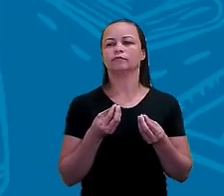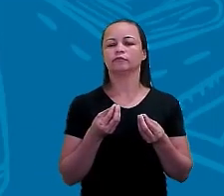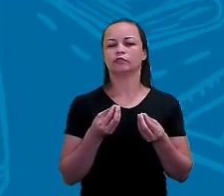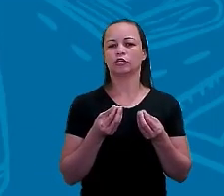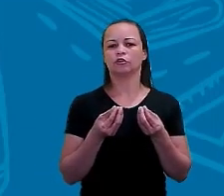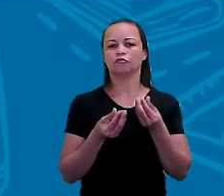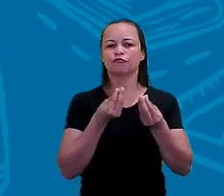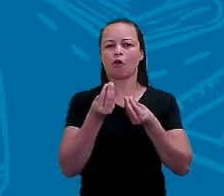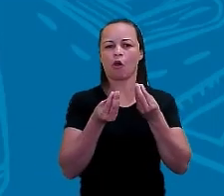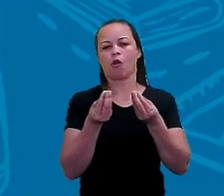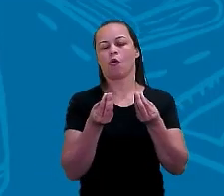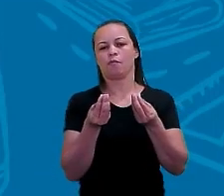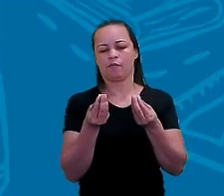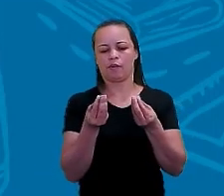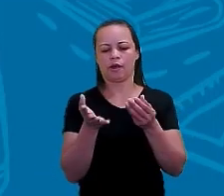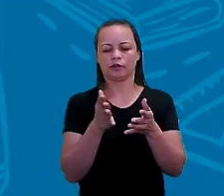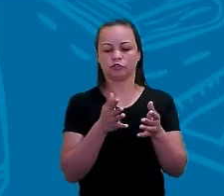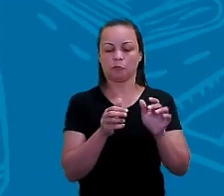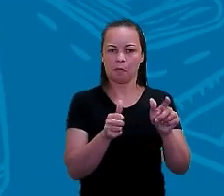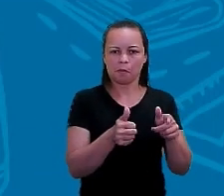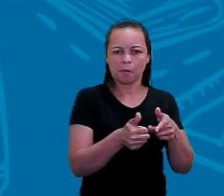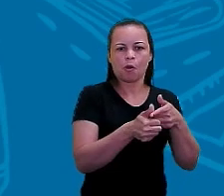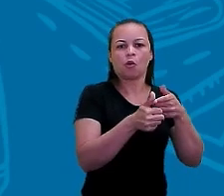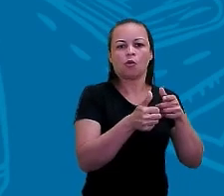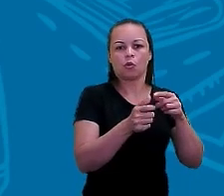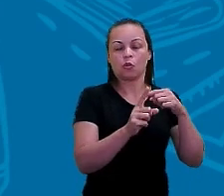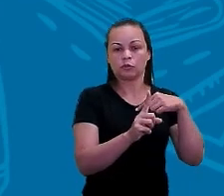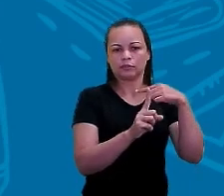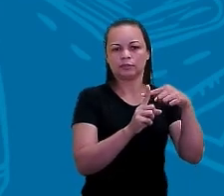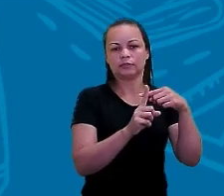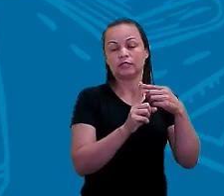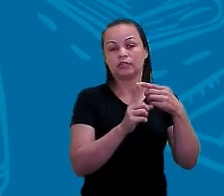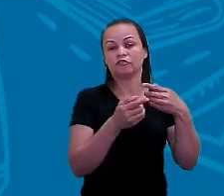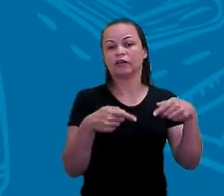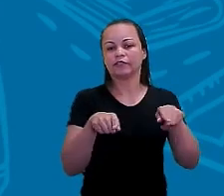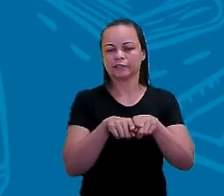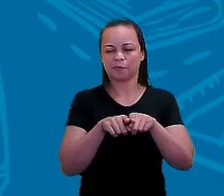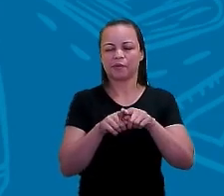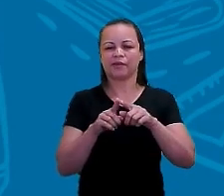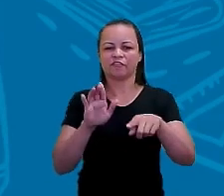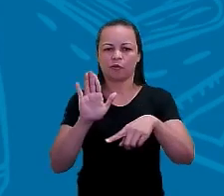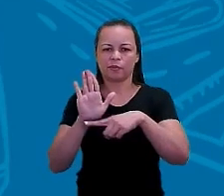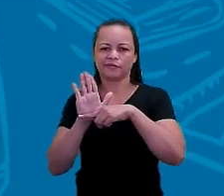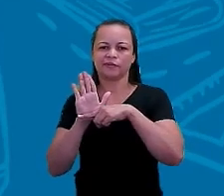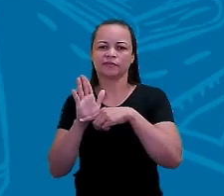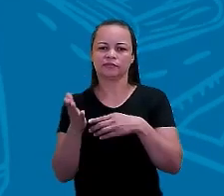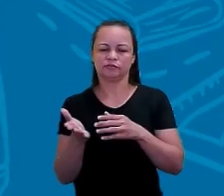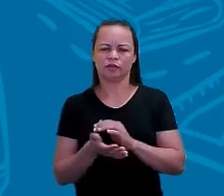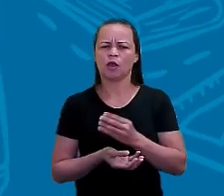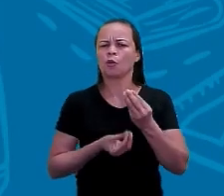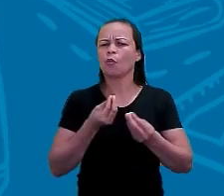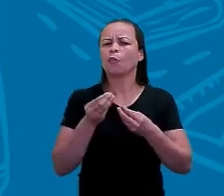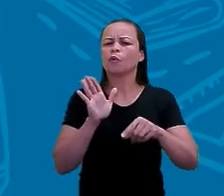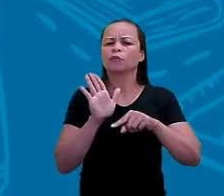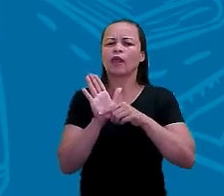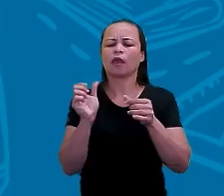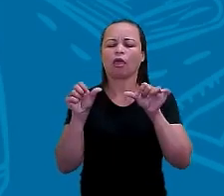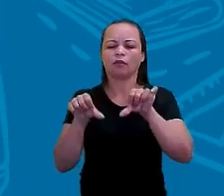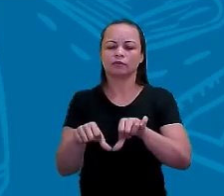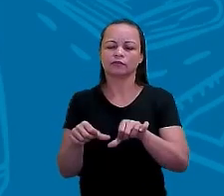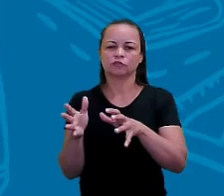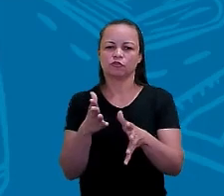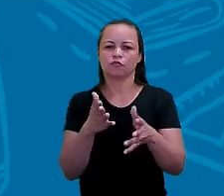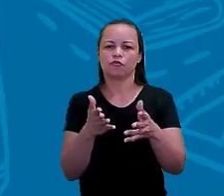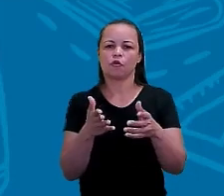formas. Até agora nós falamos de forma positiva, mas agora vamos falar da forma negativa. Como é que eu nego com verbos no